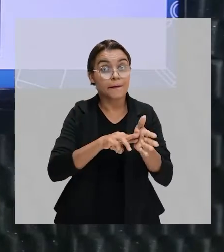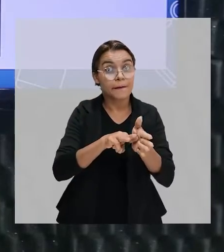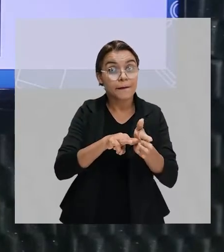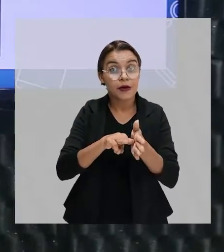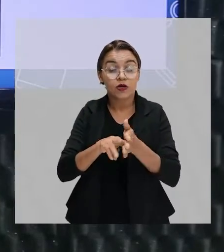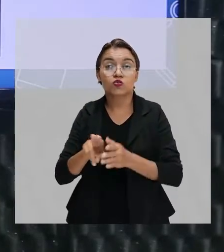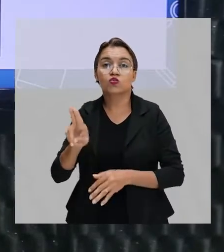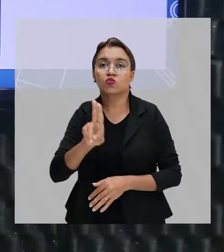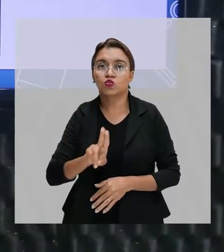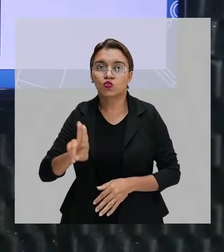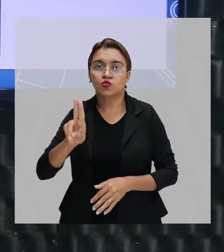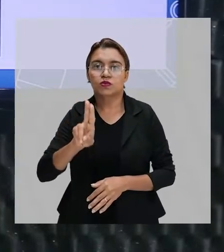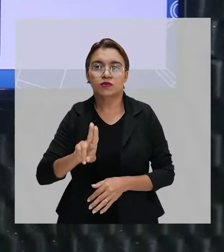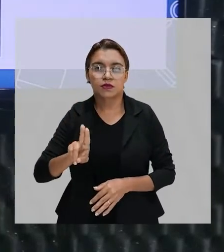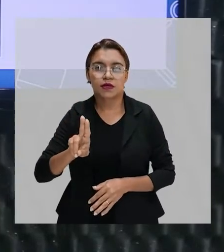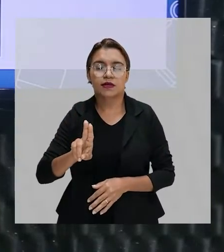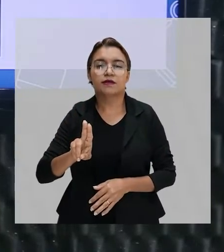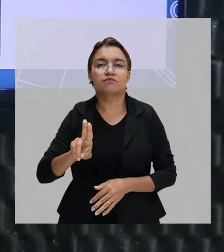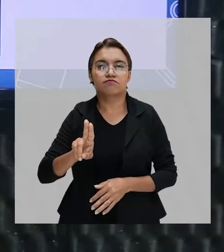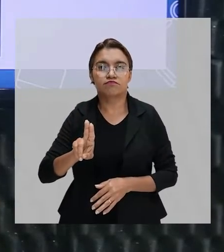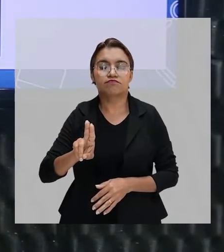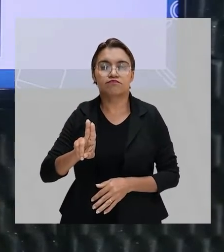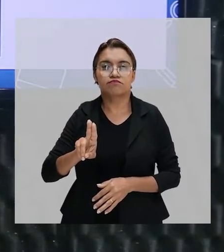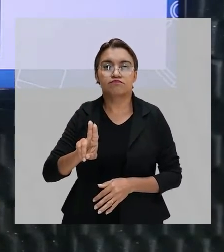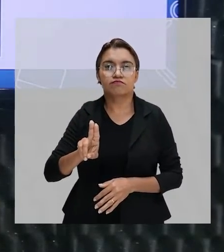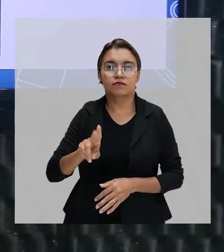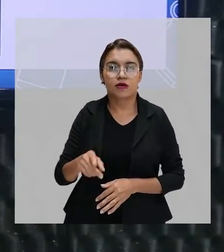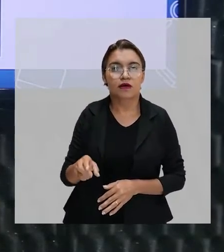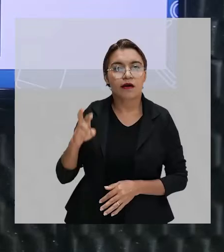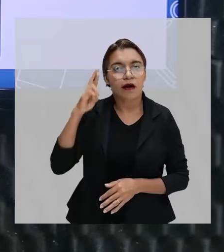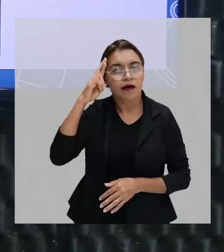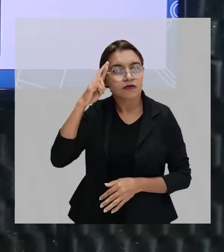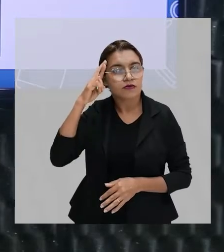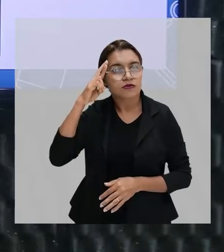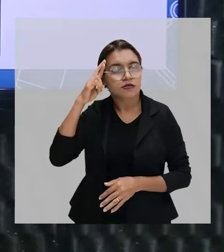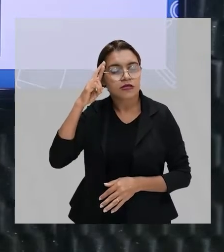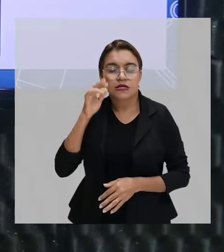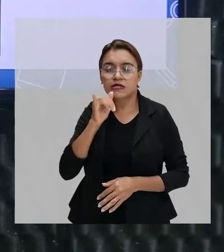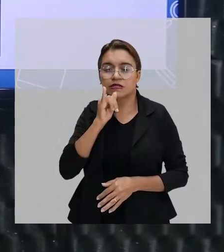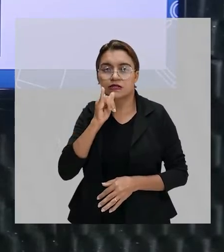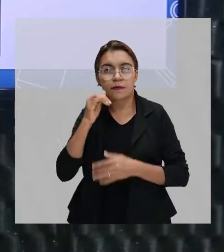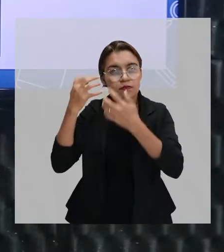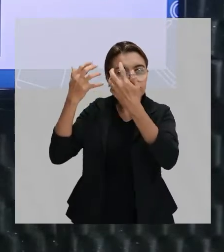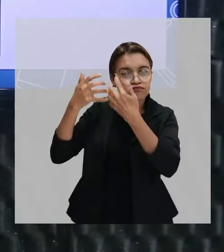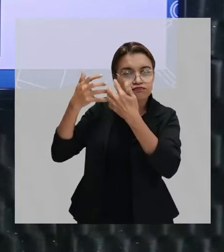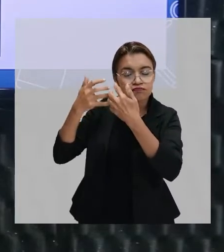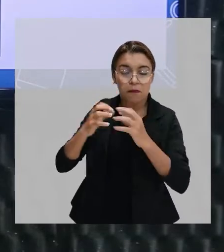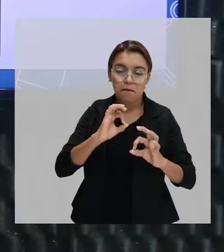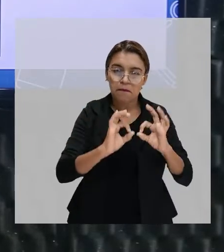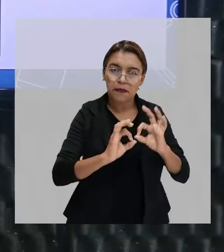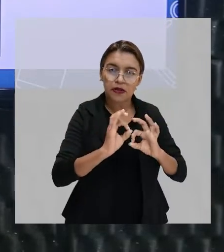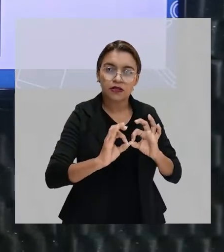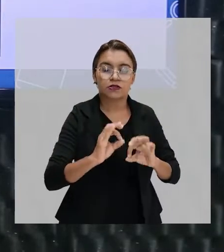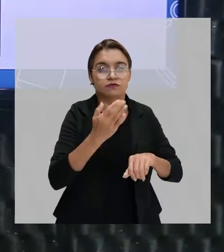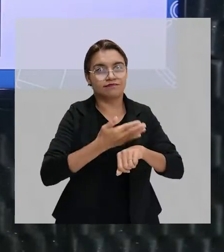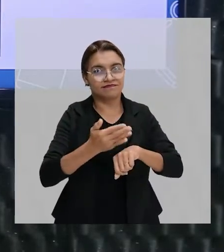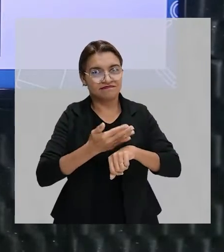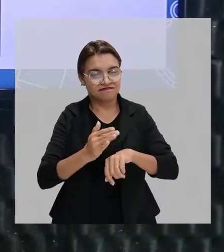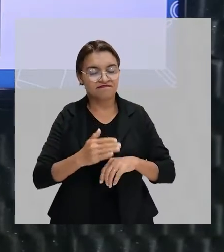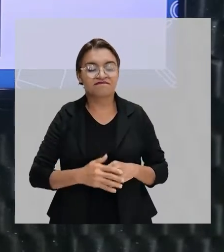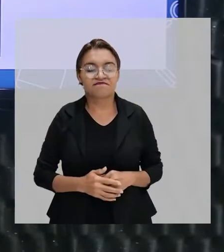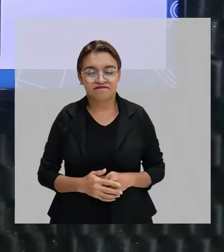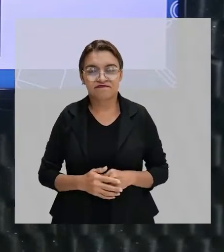que são utilizados de forma racionar racional por quê Porque está ali planejando esse treinamento do